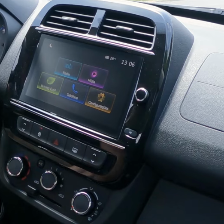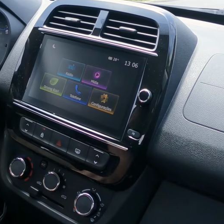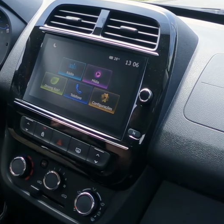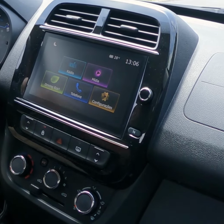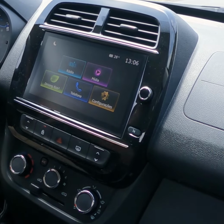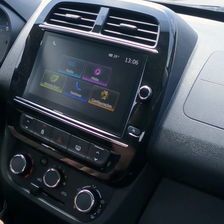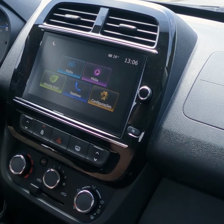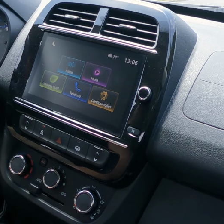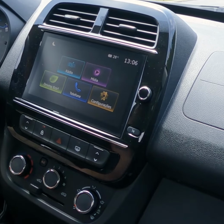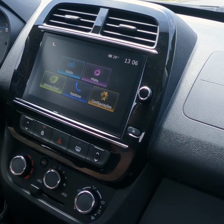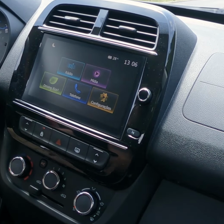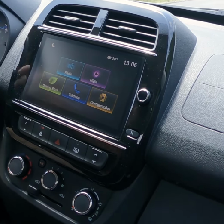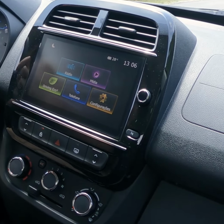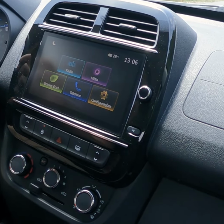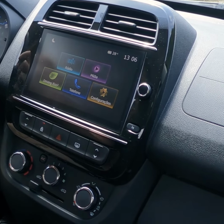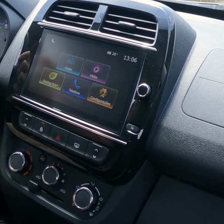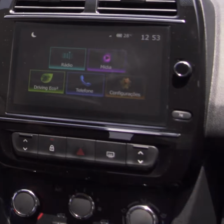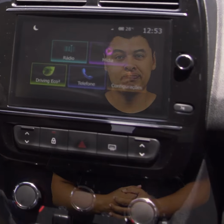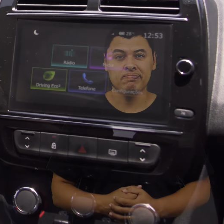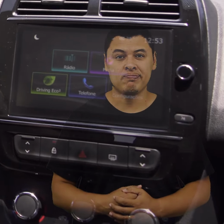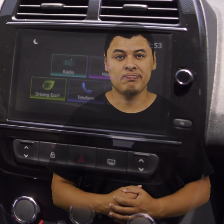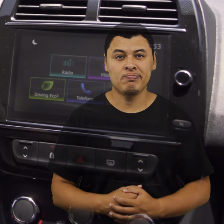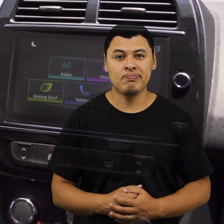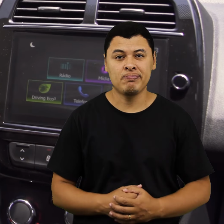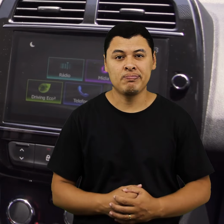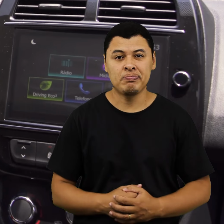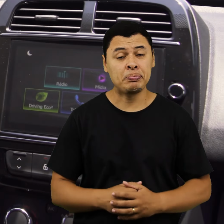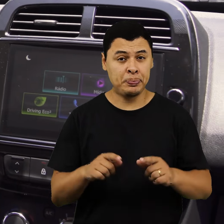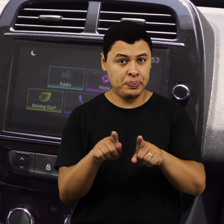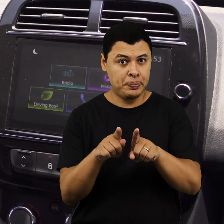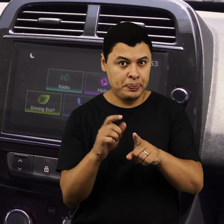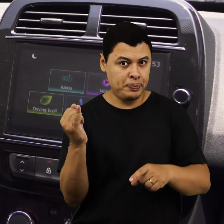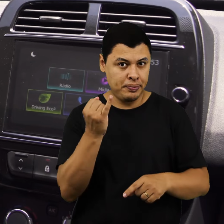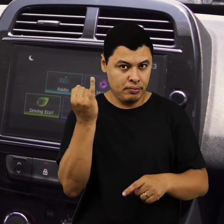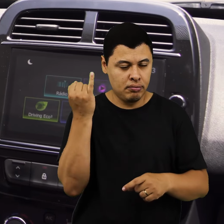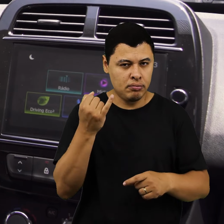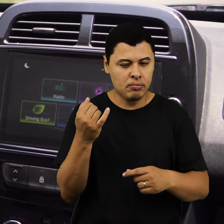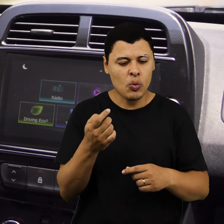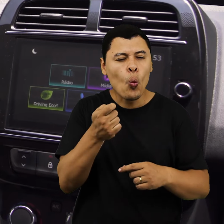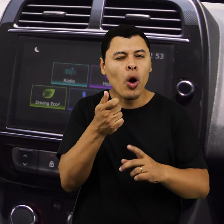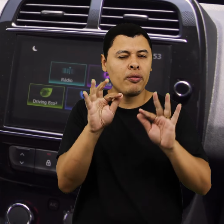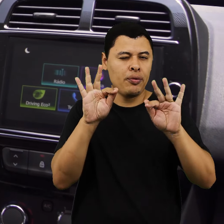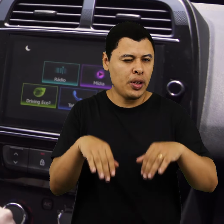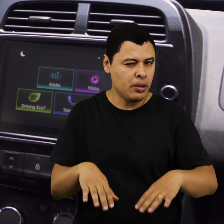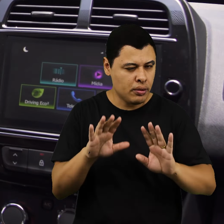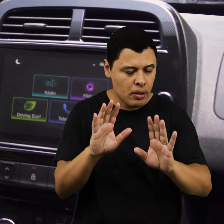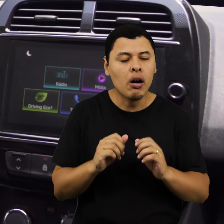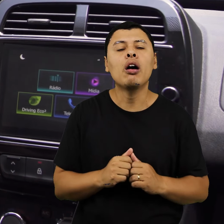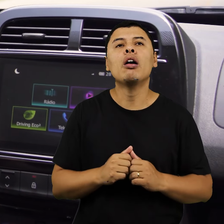Juliano faz uma expressão de incomodado. Outro detalhe importante, já caminhando aqui para a nossa conclusão, é o